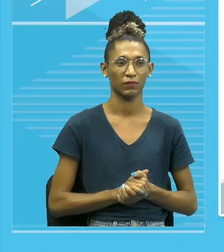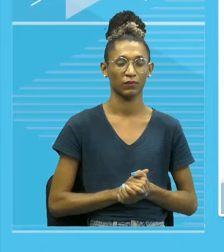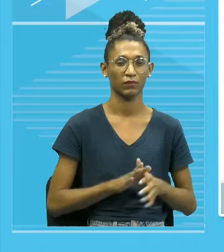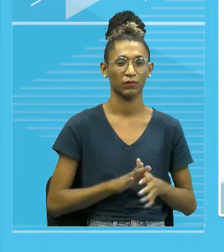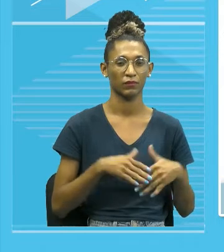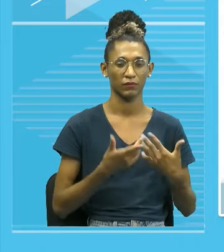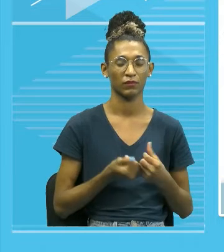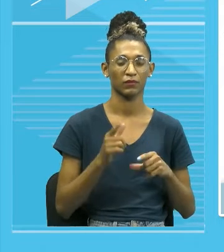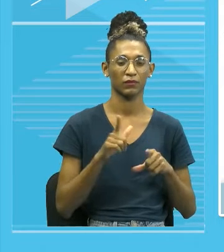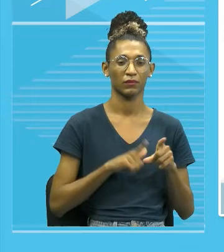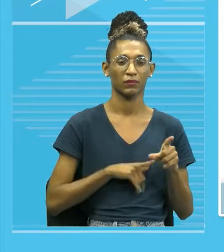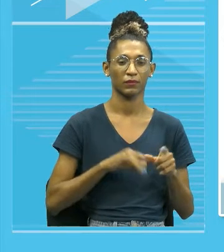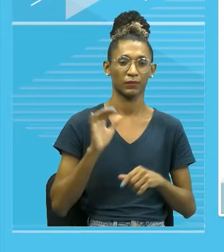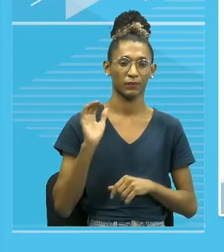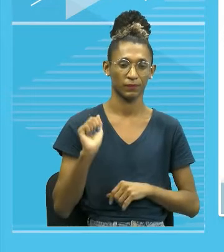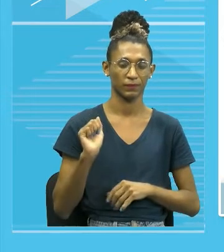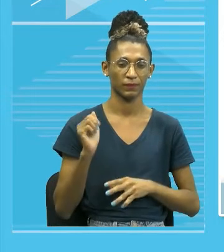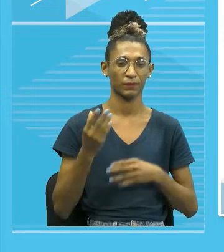a